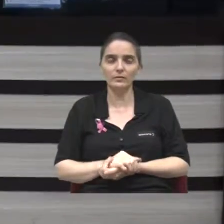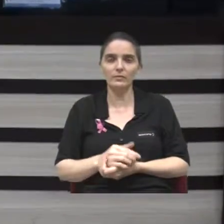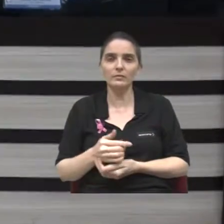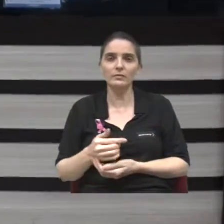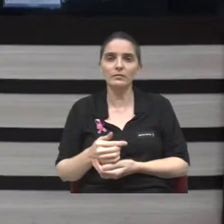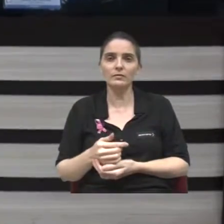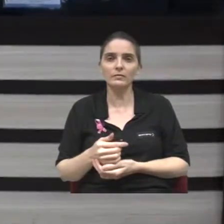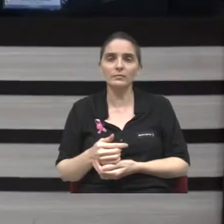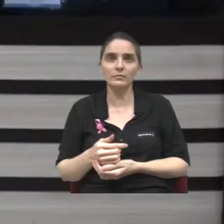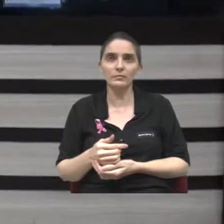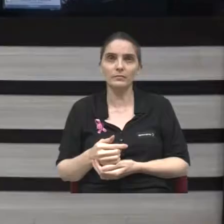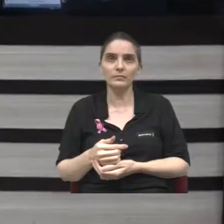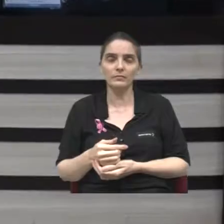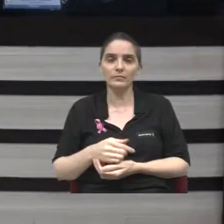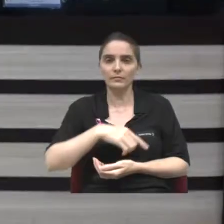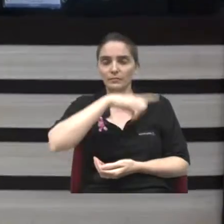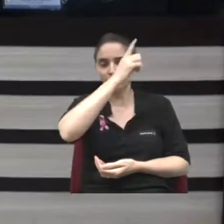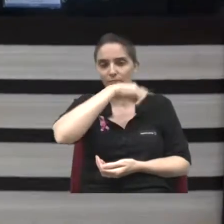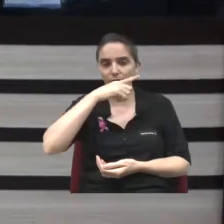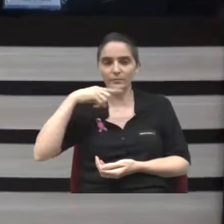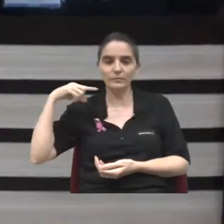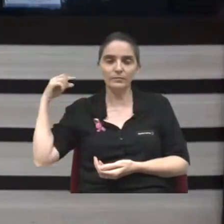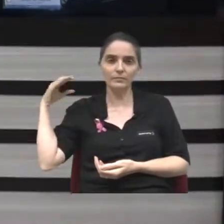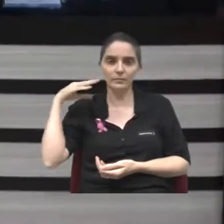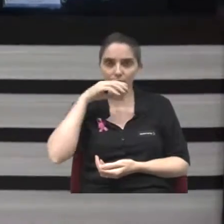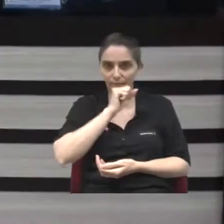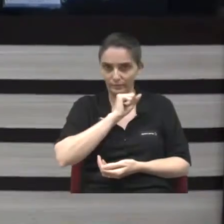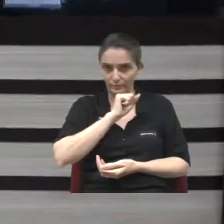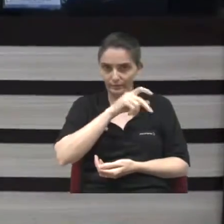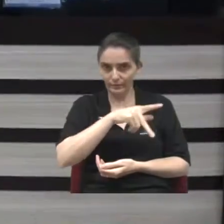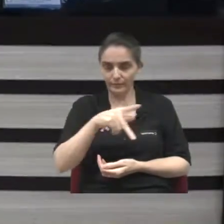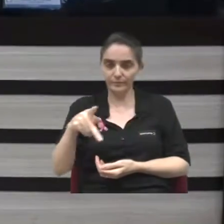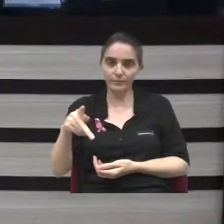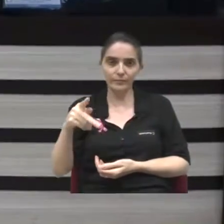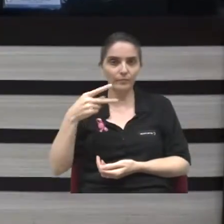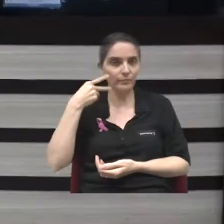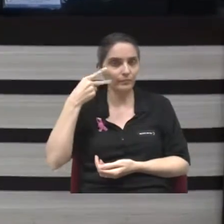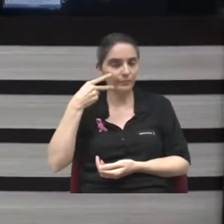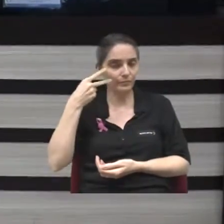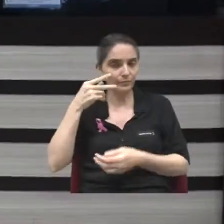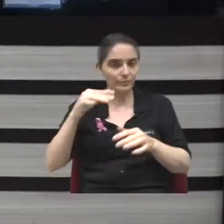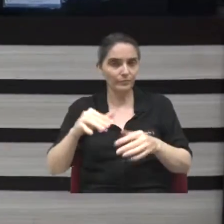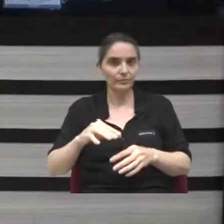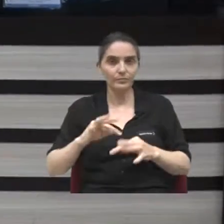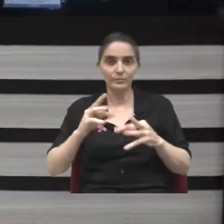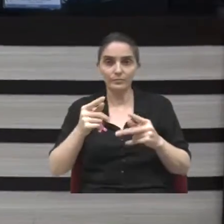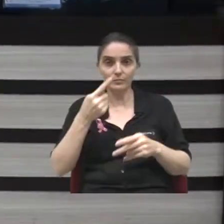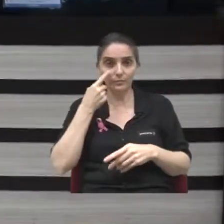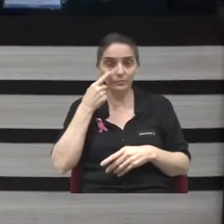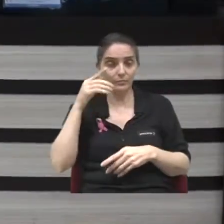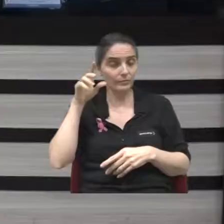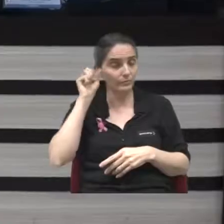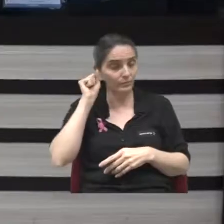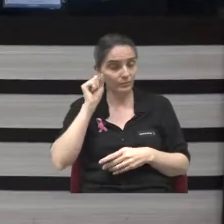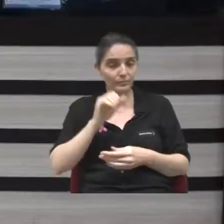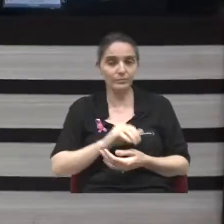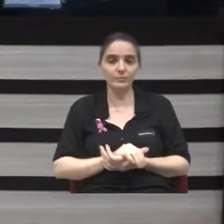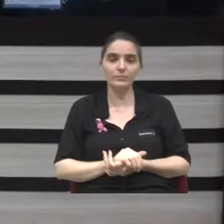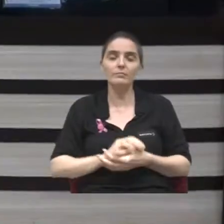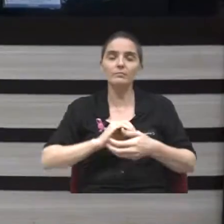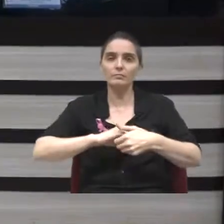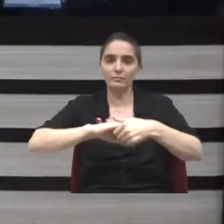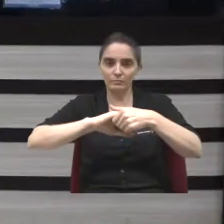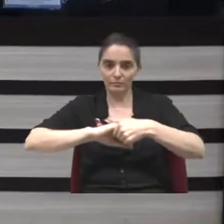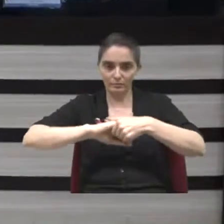Rapidamente. Vereadora doutora Mayra Costa. Senhor presidente, nobres colegas, a todos que nos assistem, nos ouvem, parabenizar o